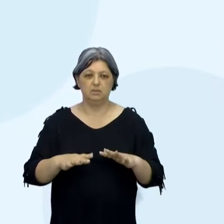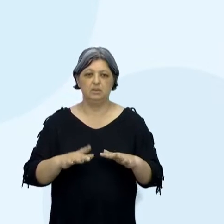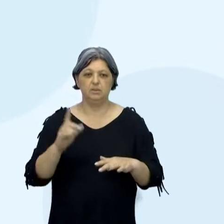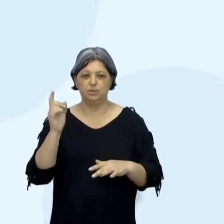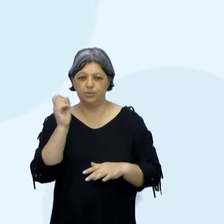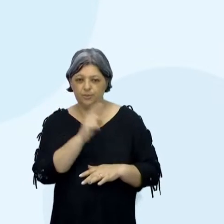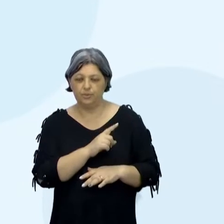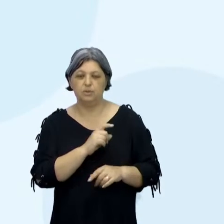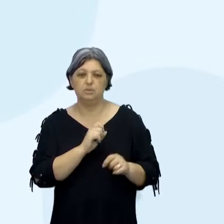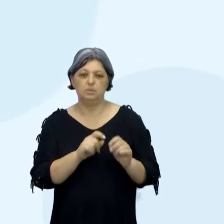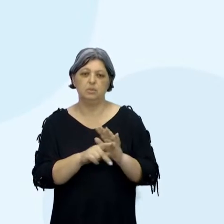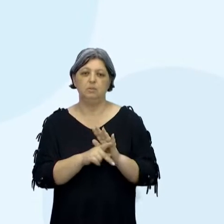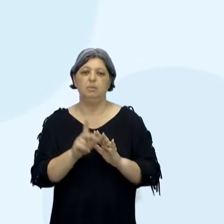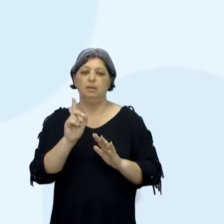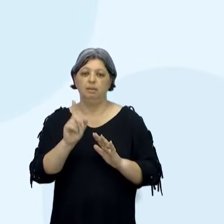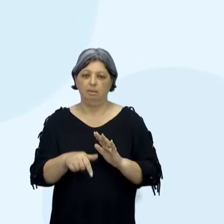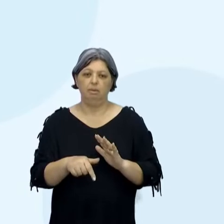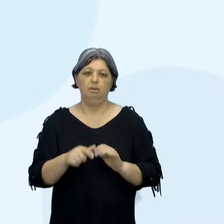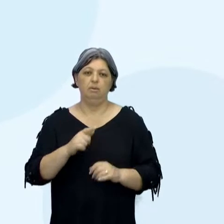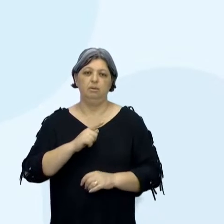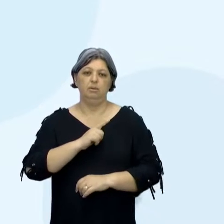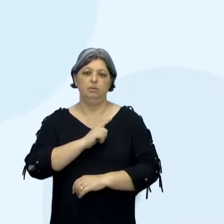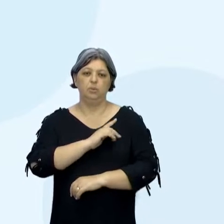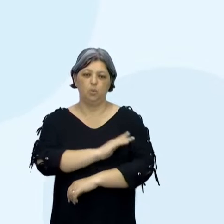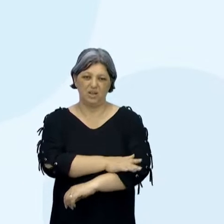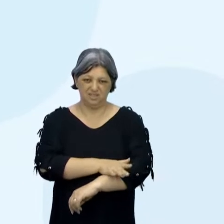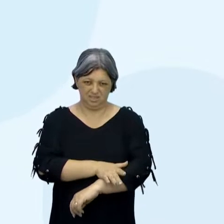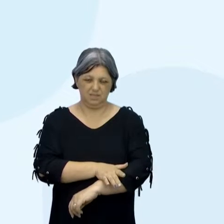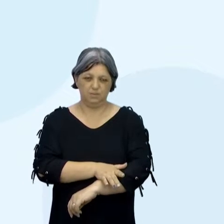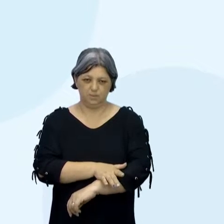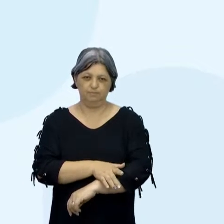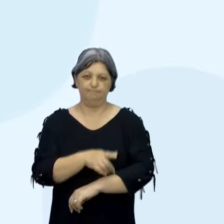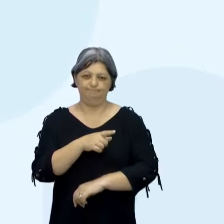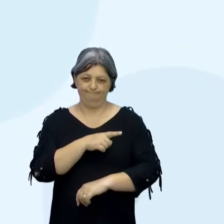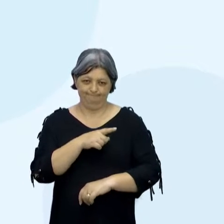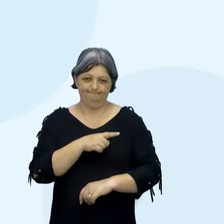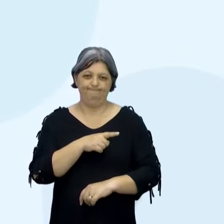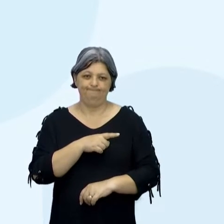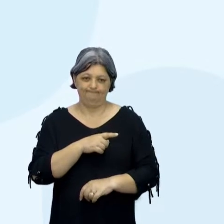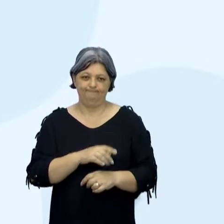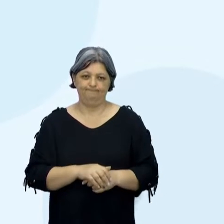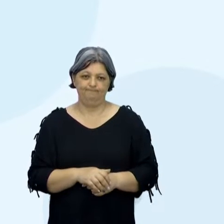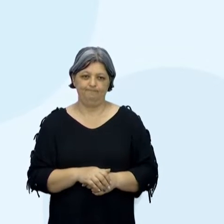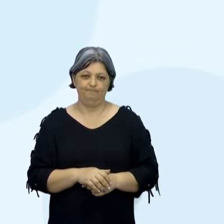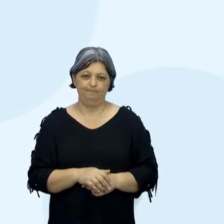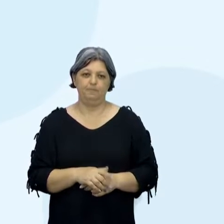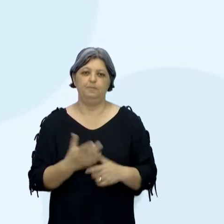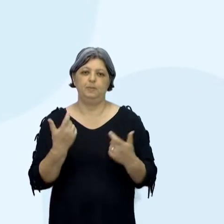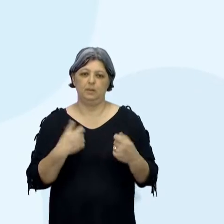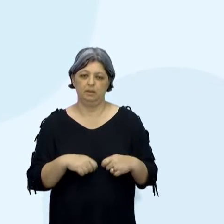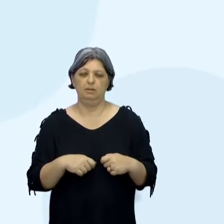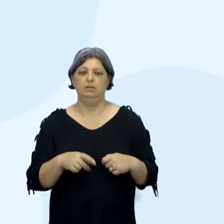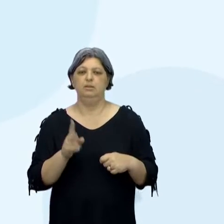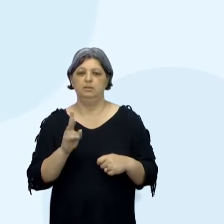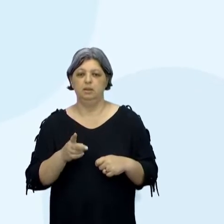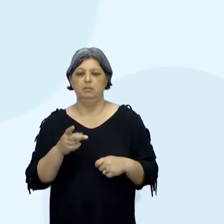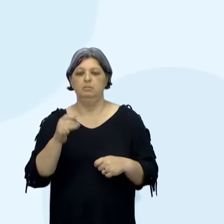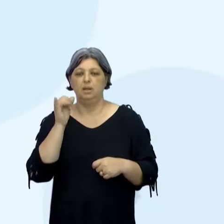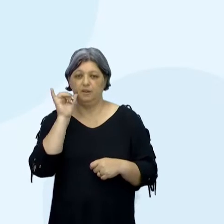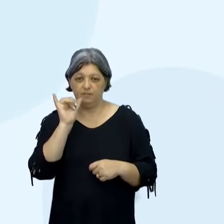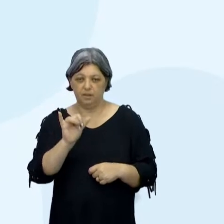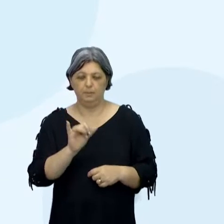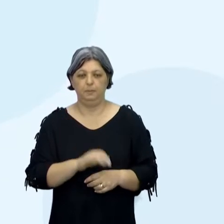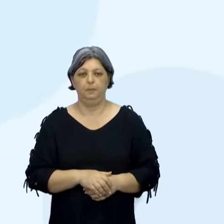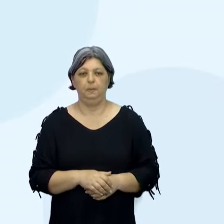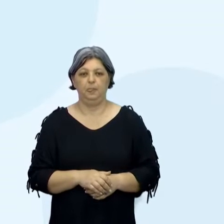desses estudos todos é a própria questão do racismo, que obviamente a gente tem que estar sempre aí combatendo, né?